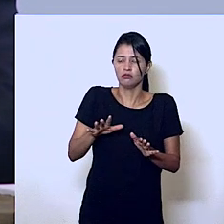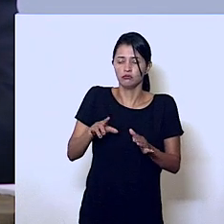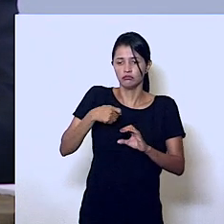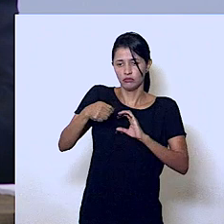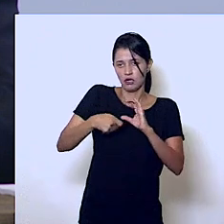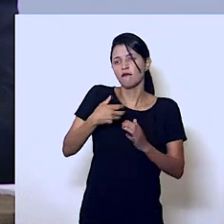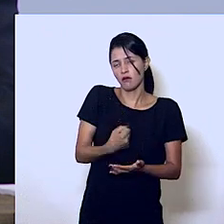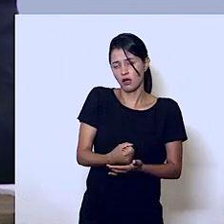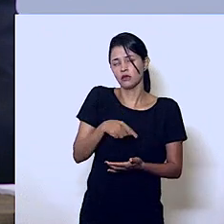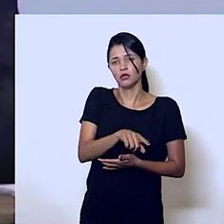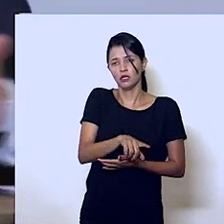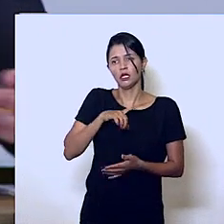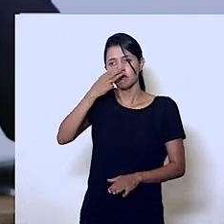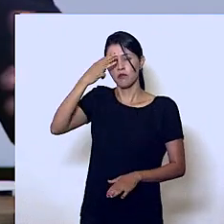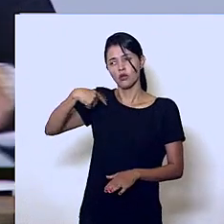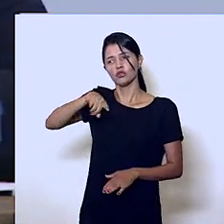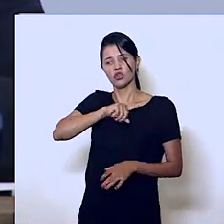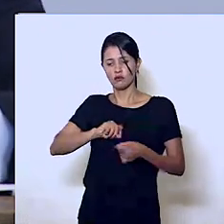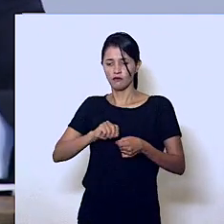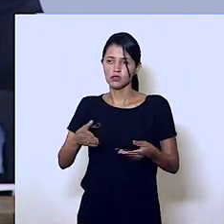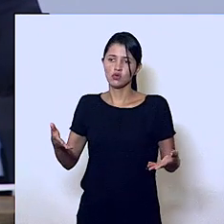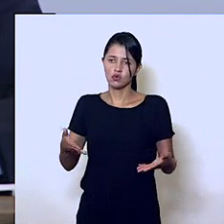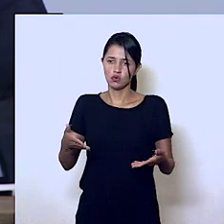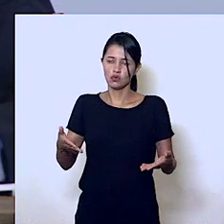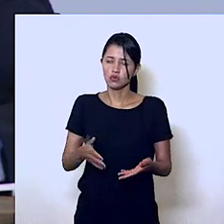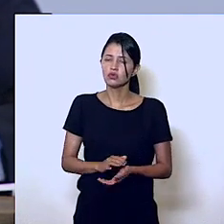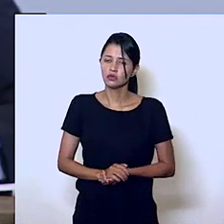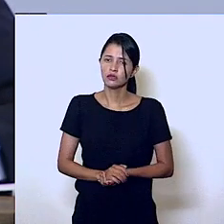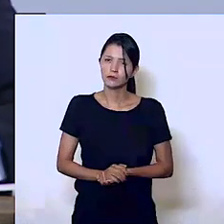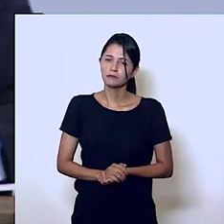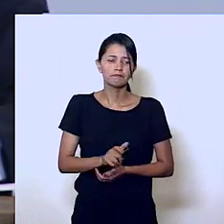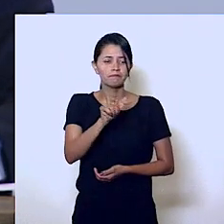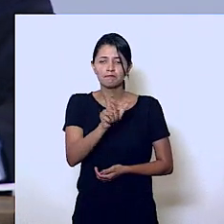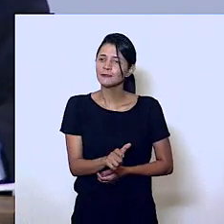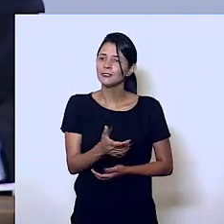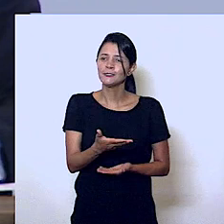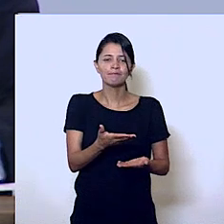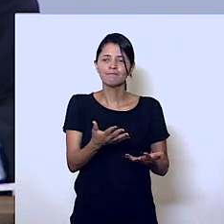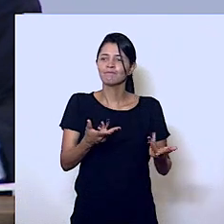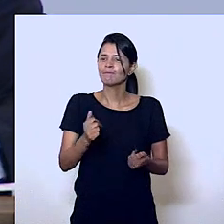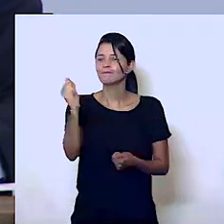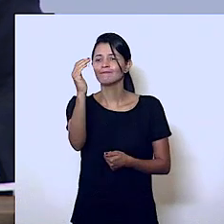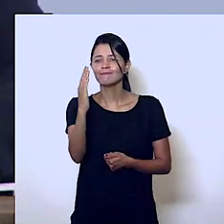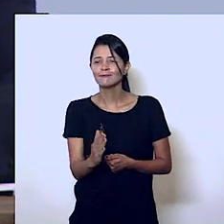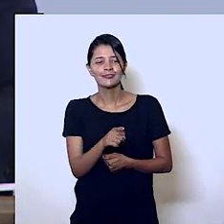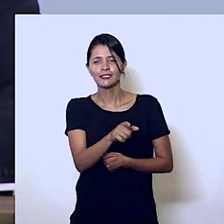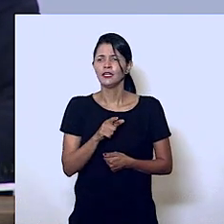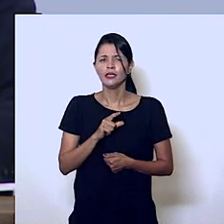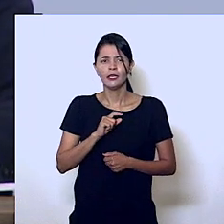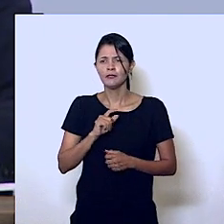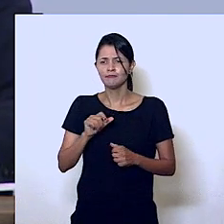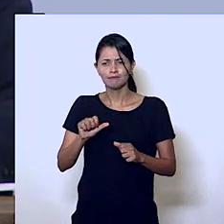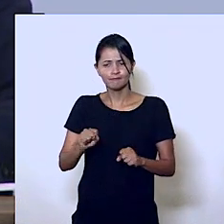na memória que nós vamos fazer, desse grande brasileiro, né, cuja dedicação ao serviço público é uma